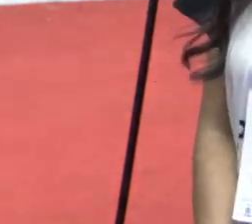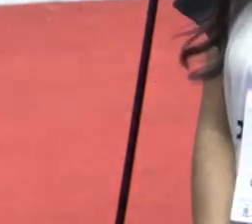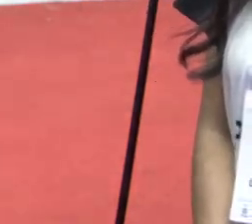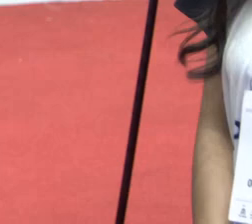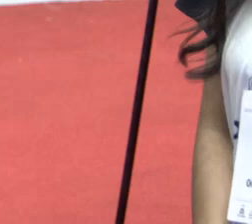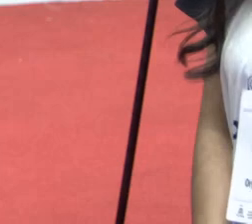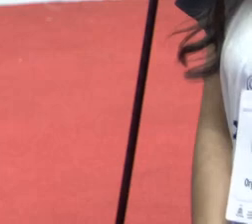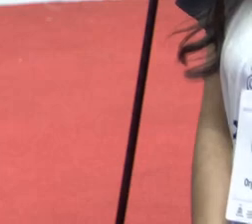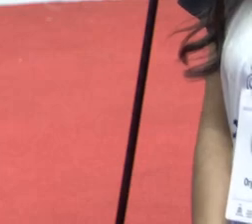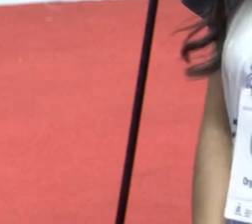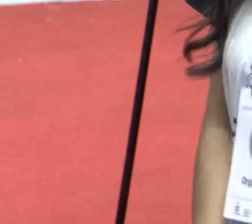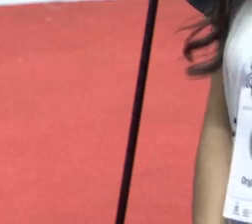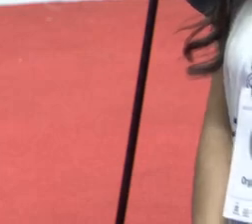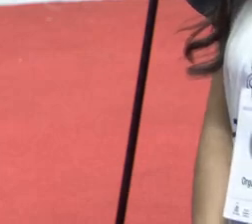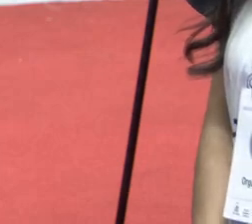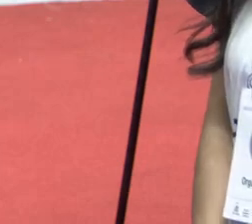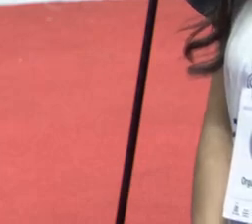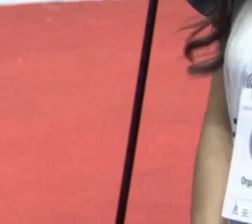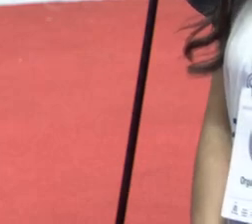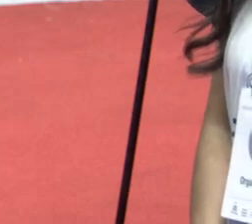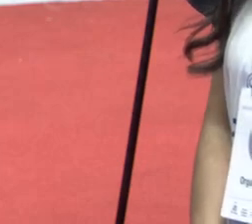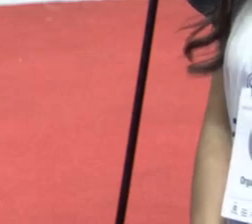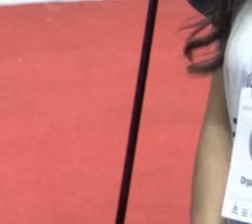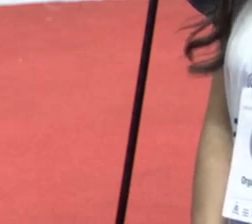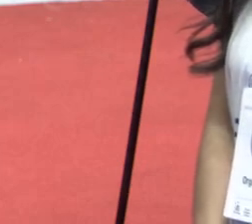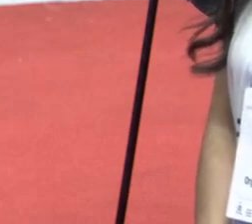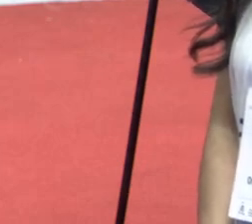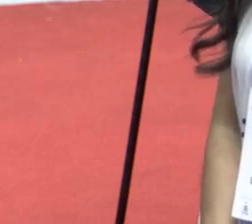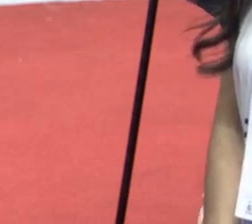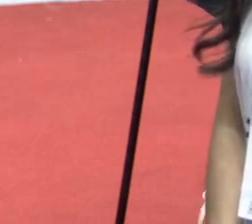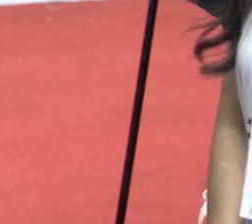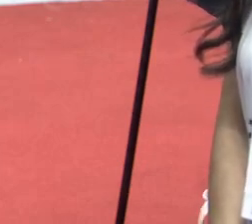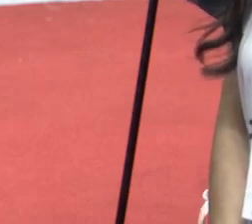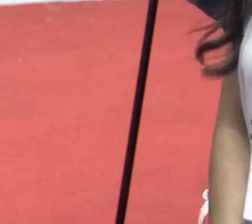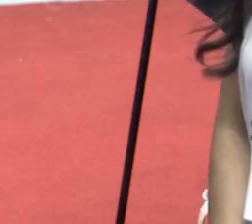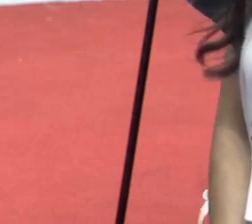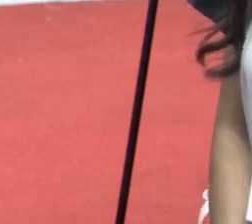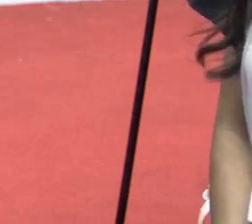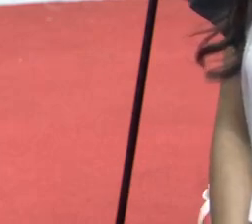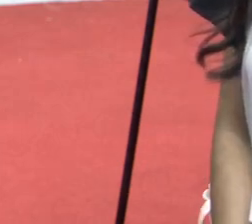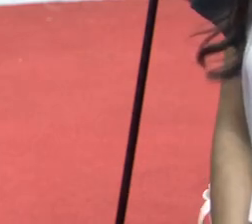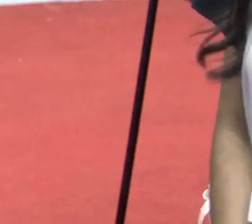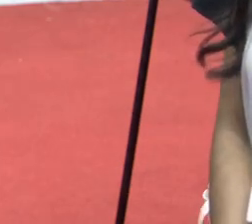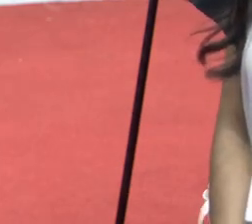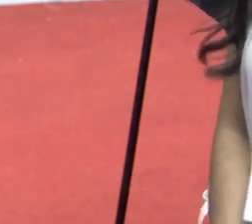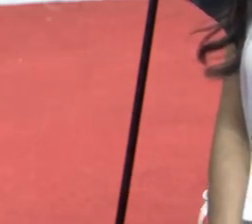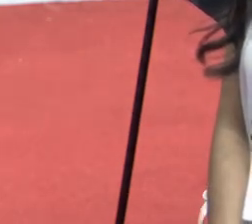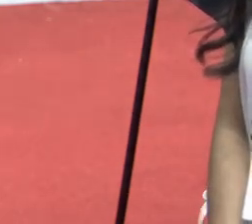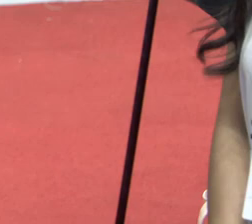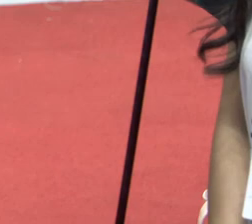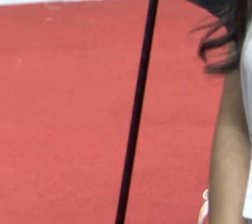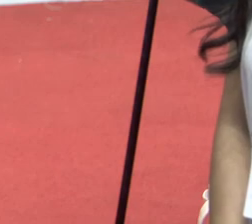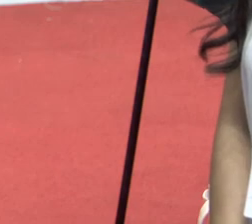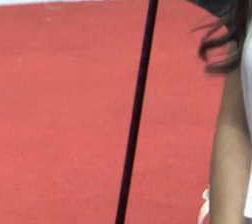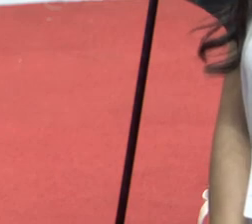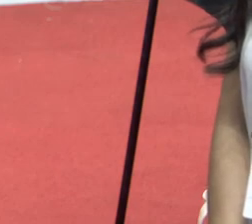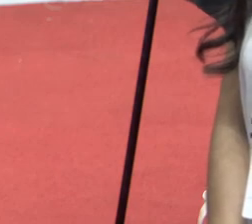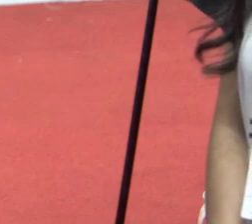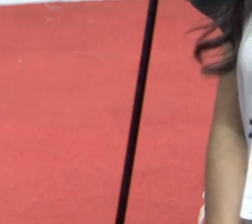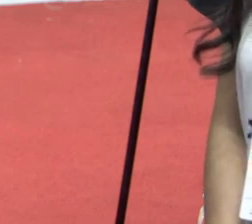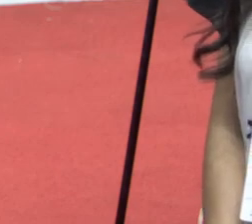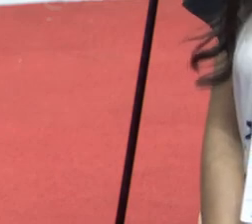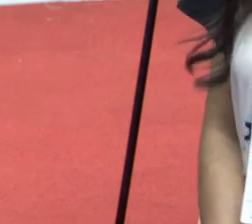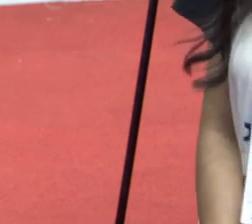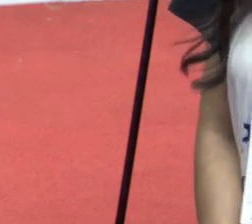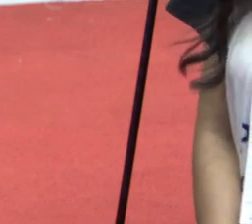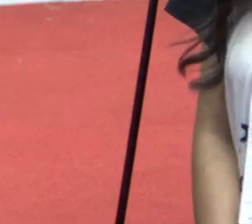aspectos mais abrangentes tá dando mais exemplificações de tudo isso e além do mais quero ainda ressaltar a igualmente já